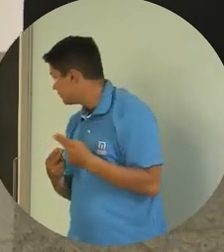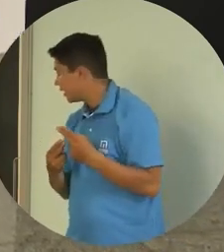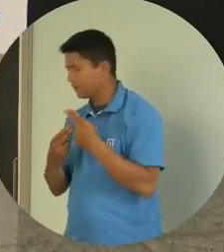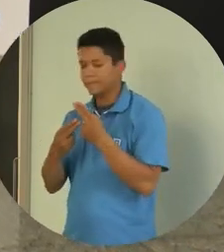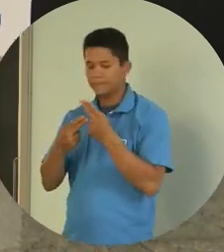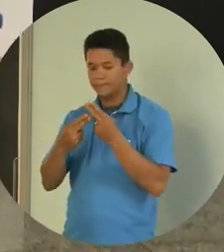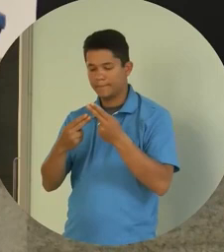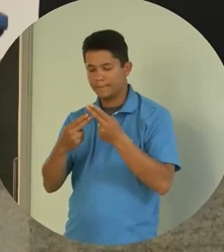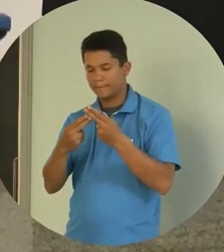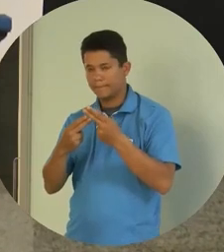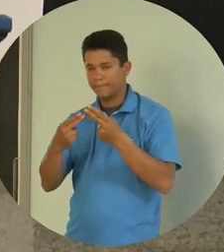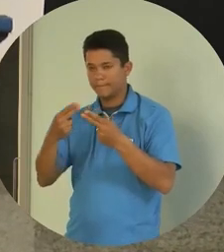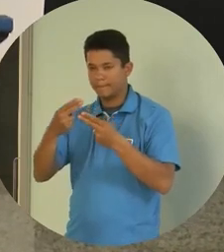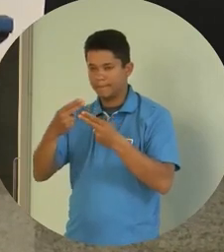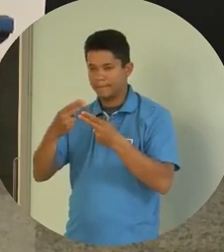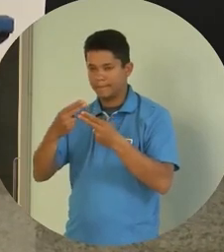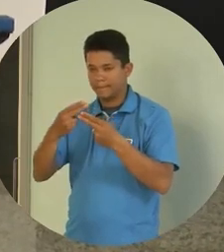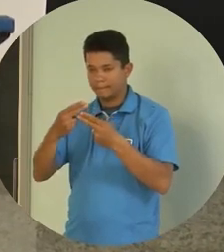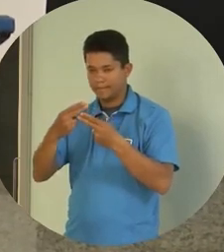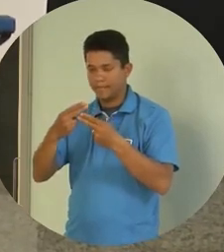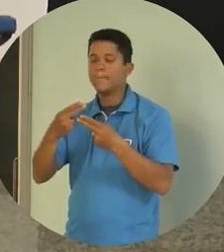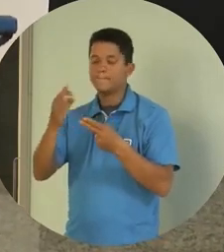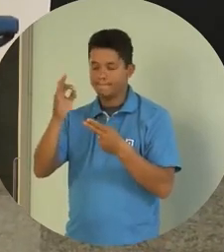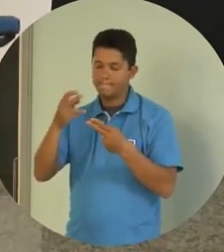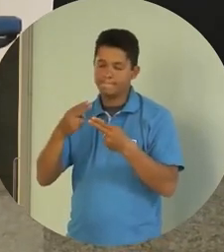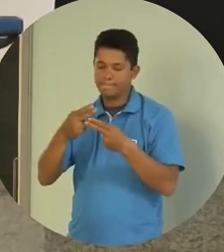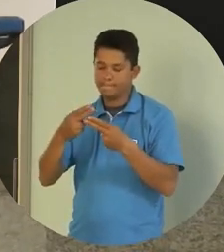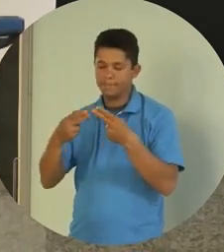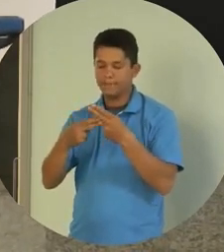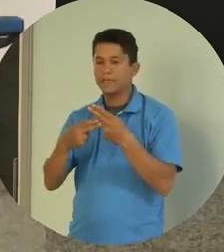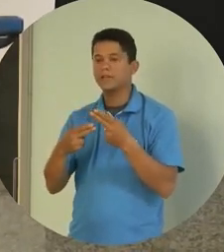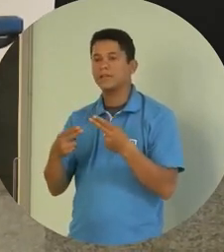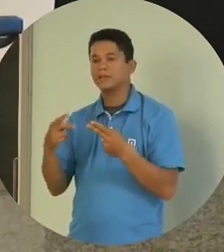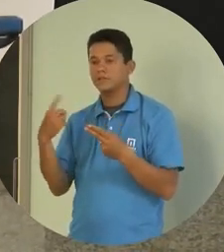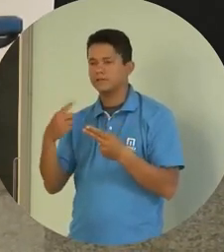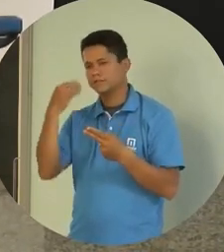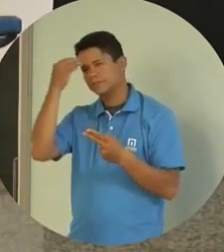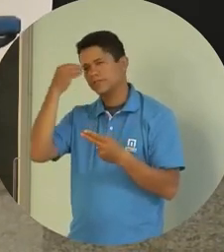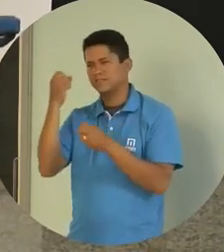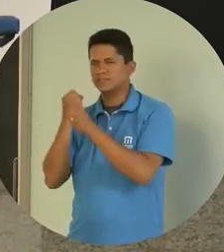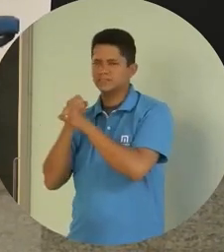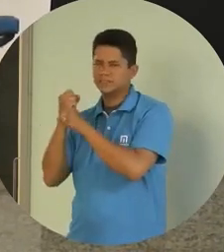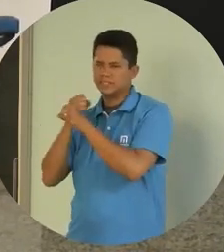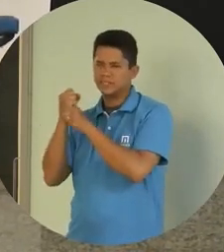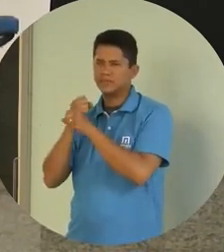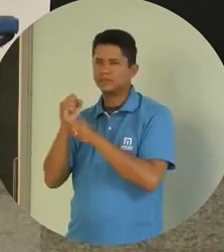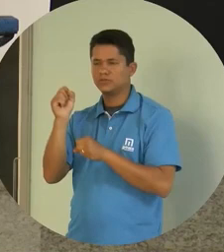com eles e ao longo dos anos sobre a utilização do sistema.